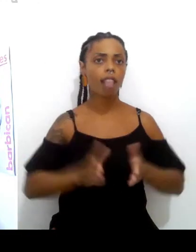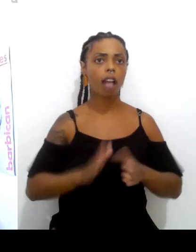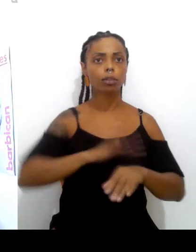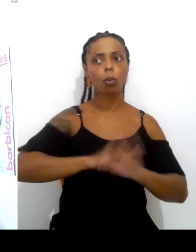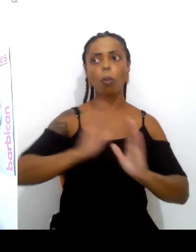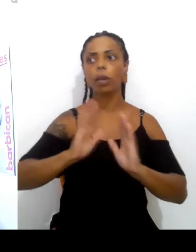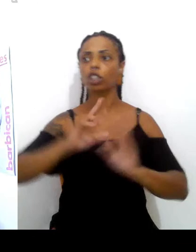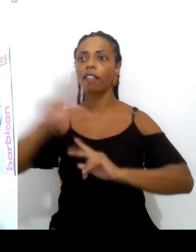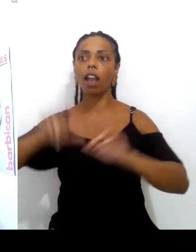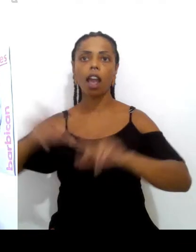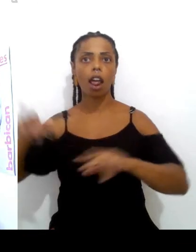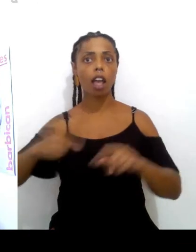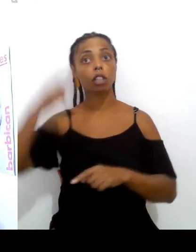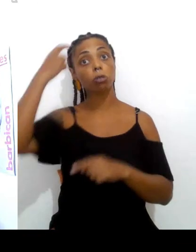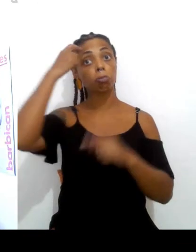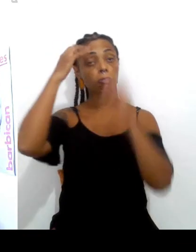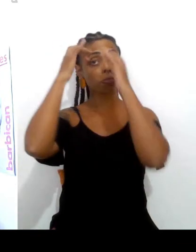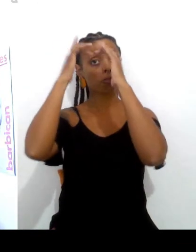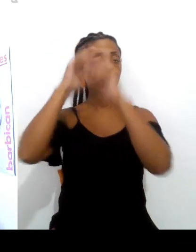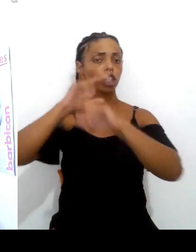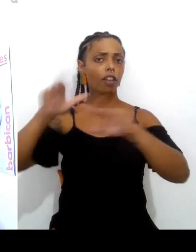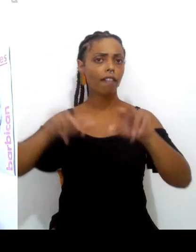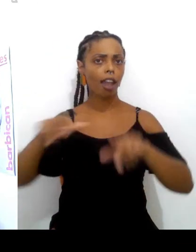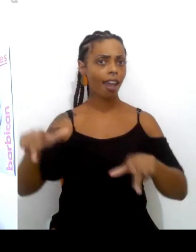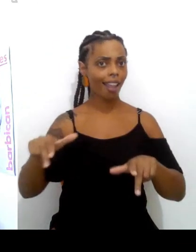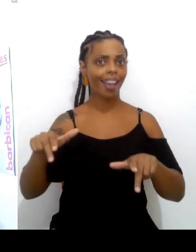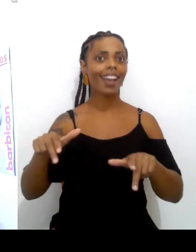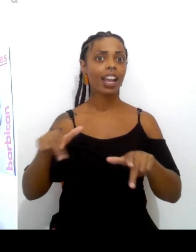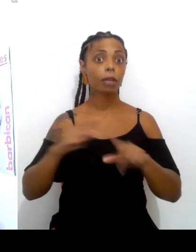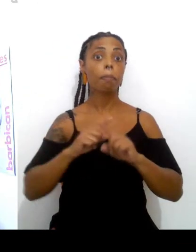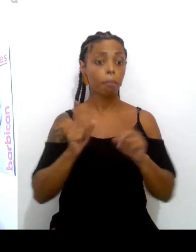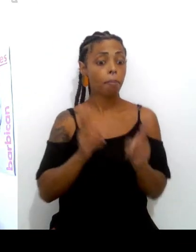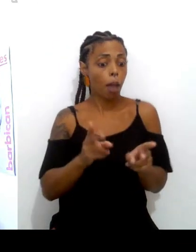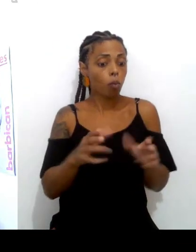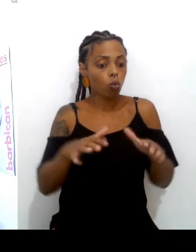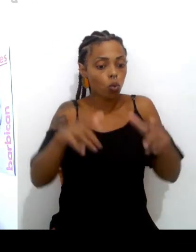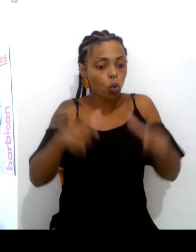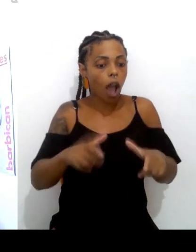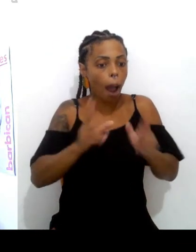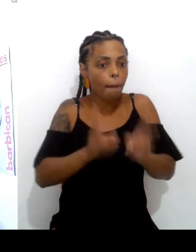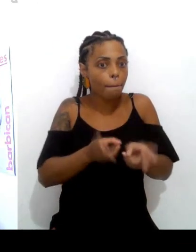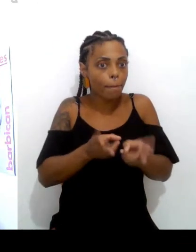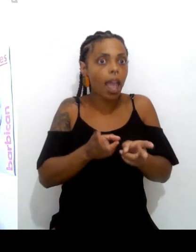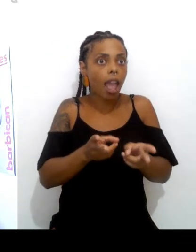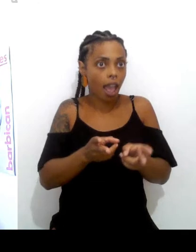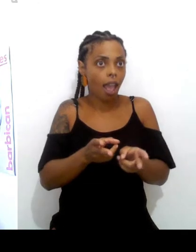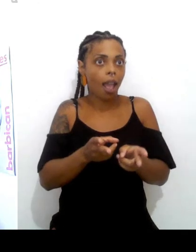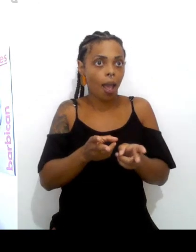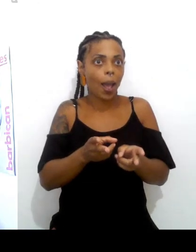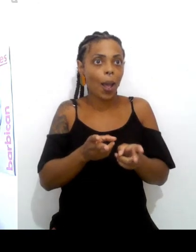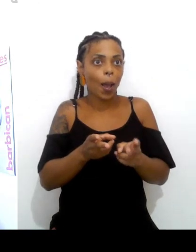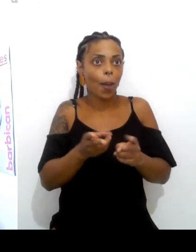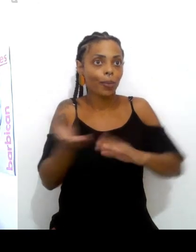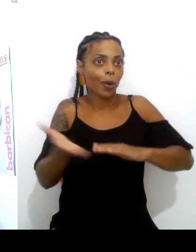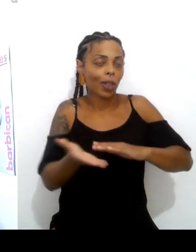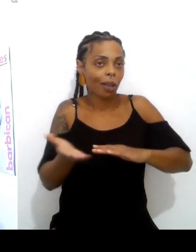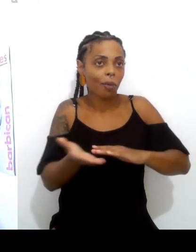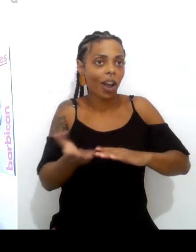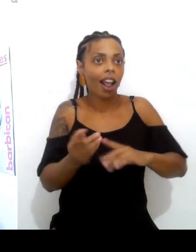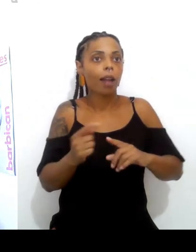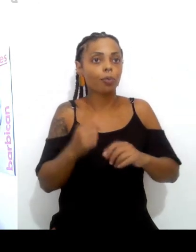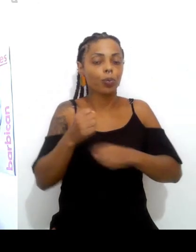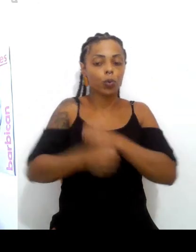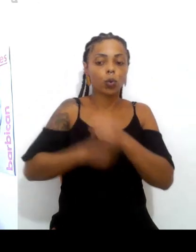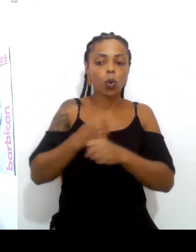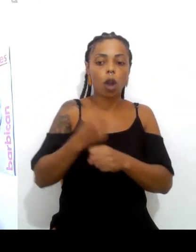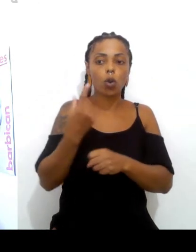pensam de modelos diferentes mesmo no mesmo espaço contemporâneo a respeito da identidade nos anos 80 e 90 o que